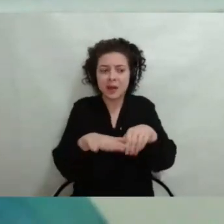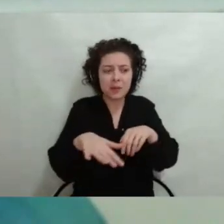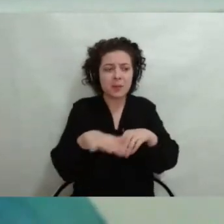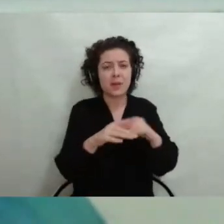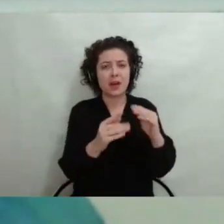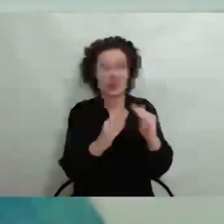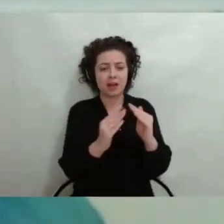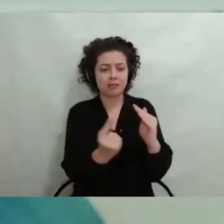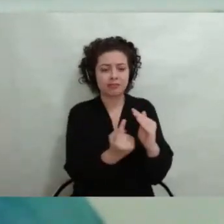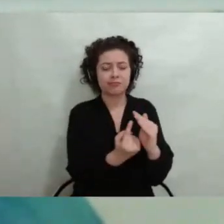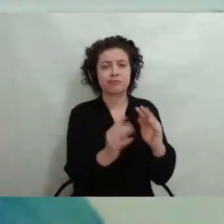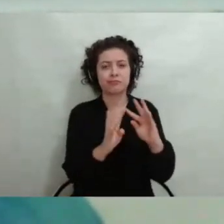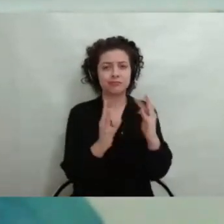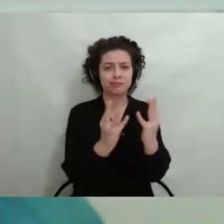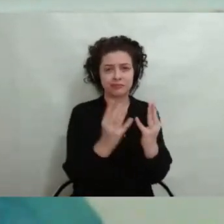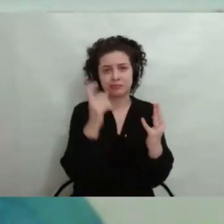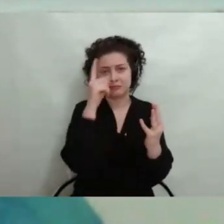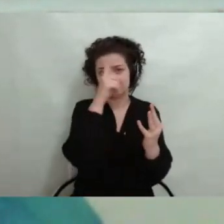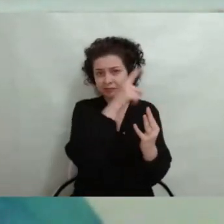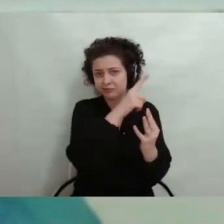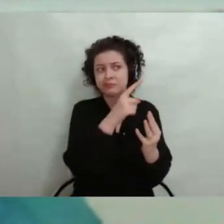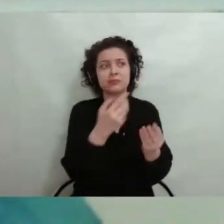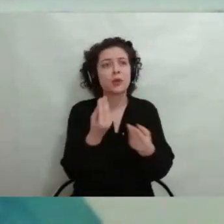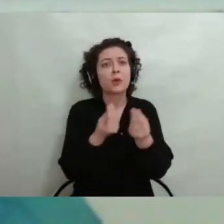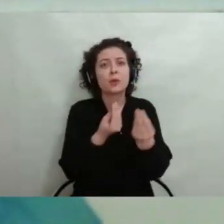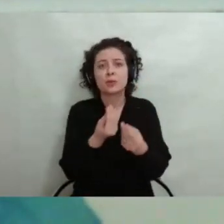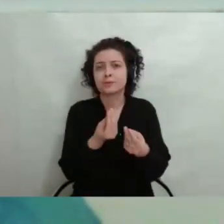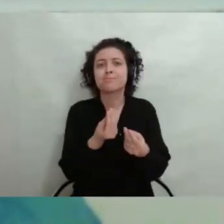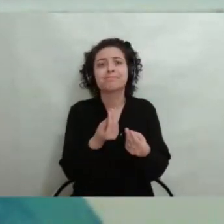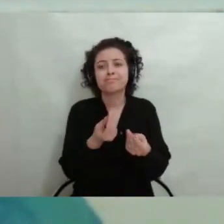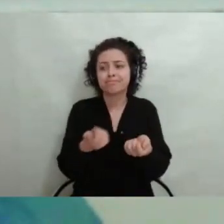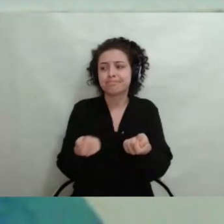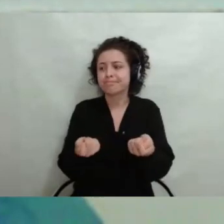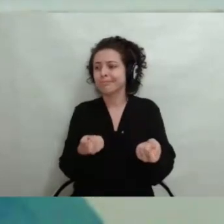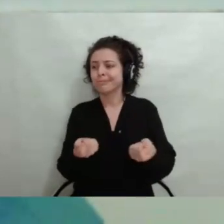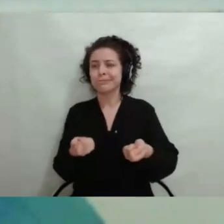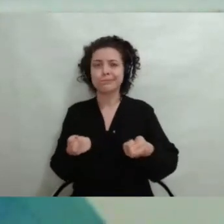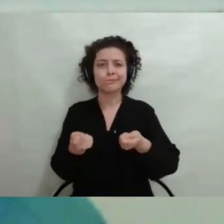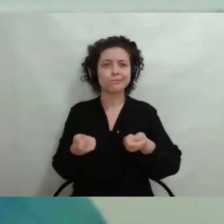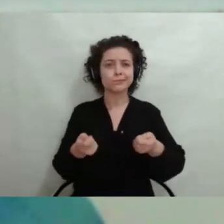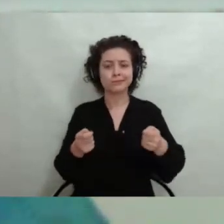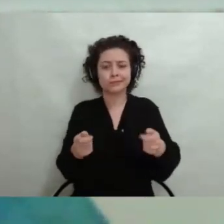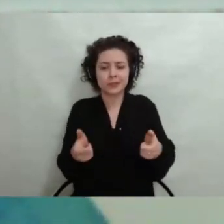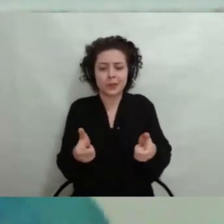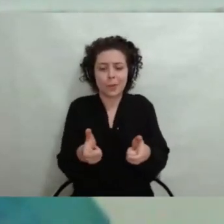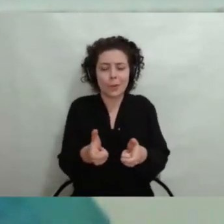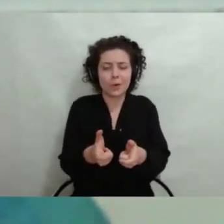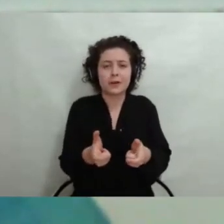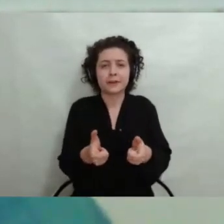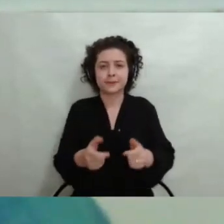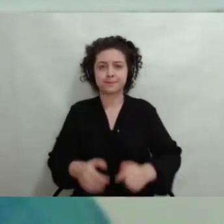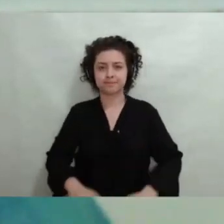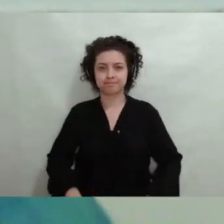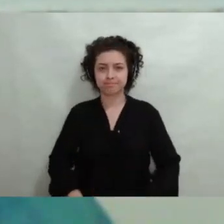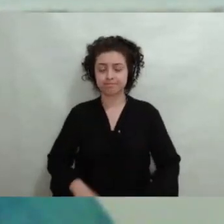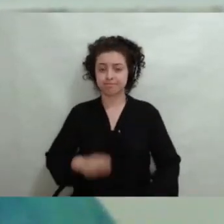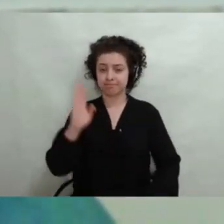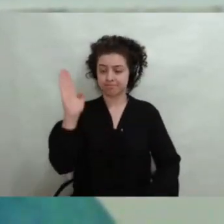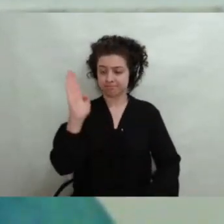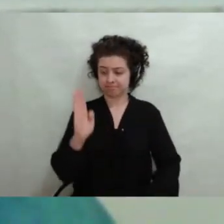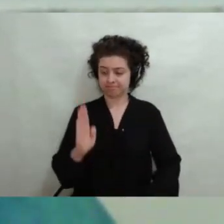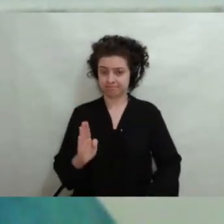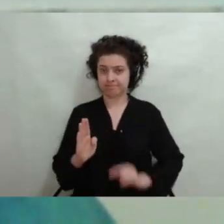às medidas que estão sendo usadas para o controle dessa epidemia. No caso brasileiro, além dessa